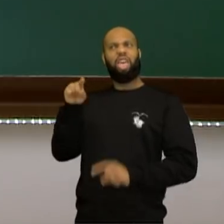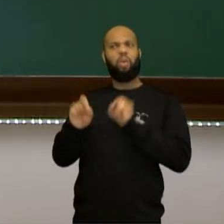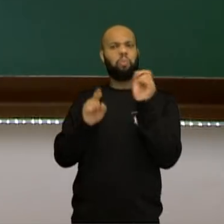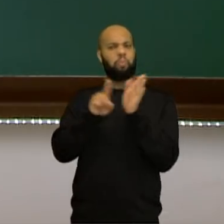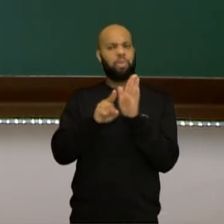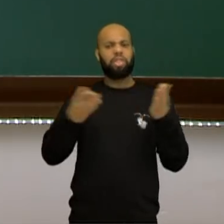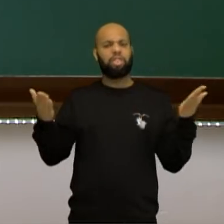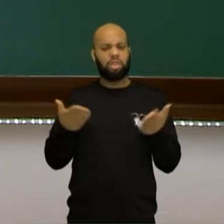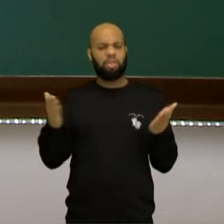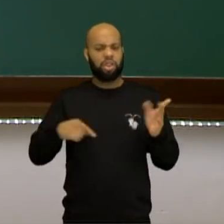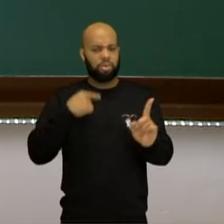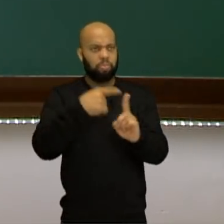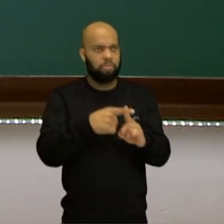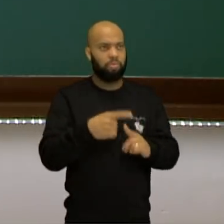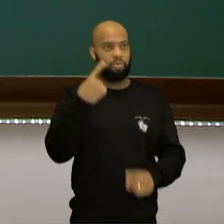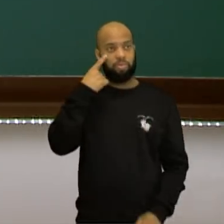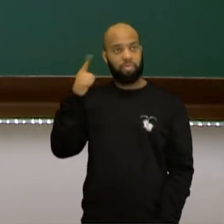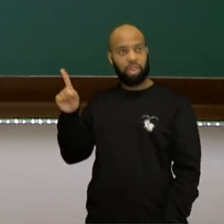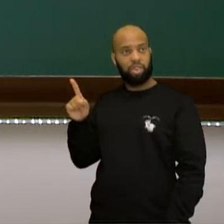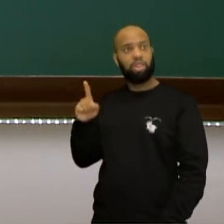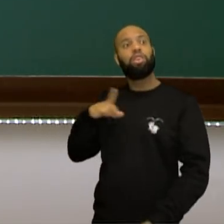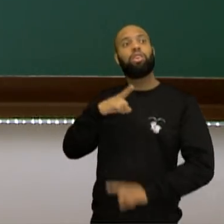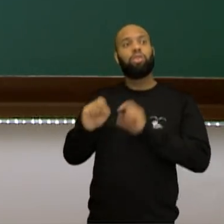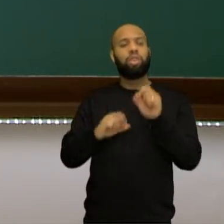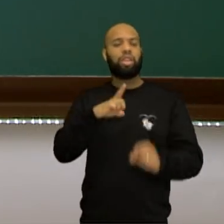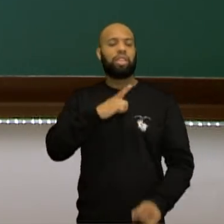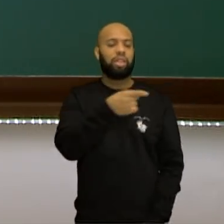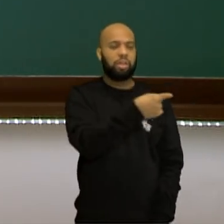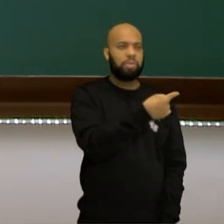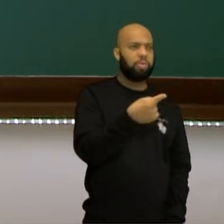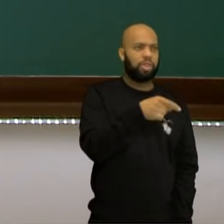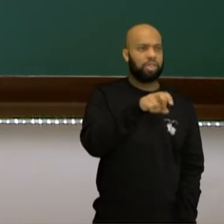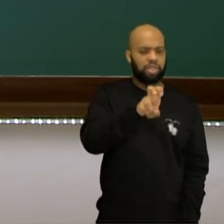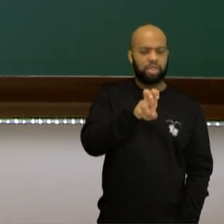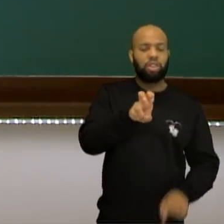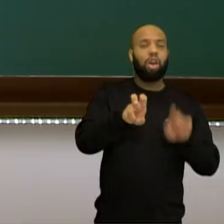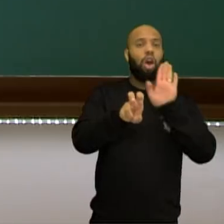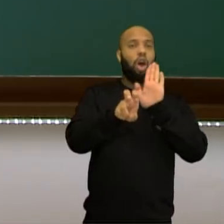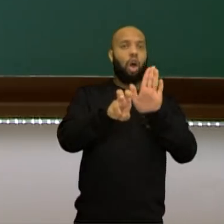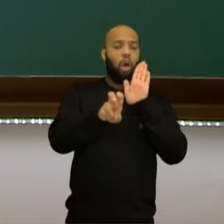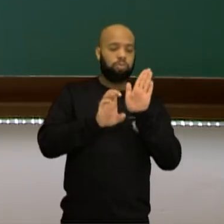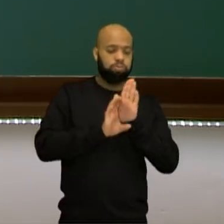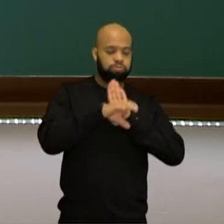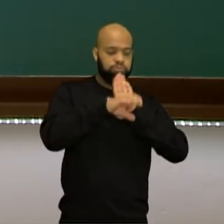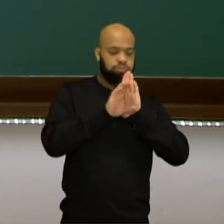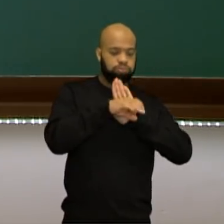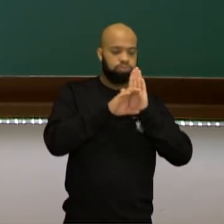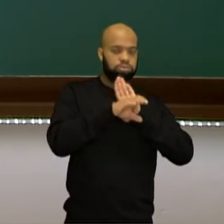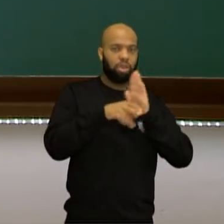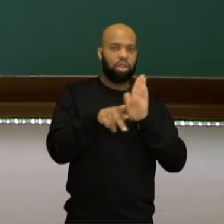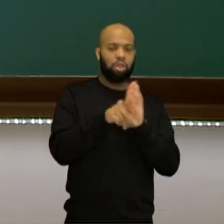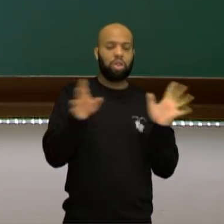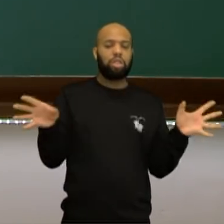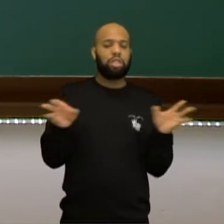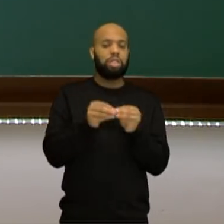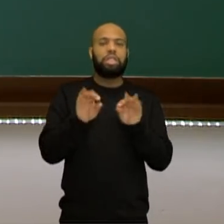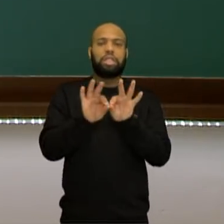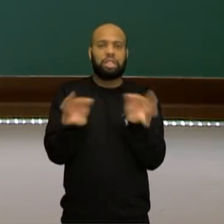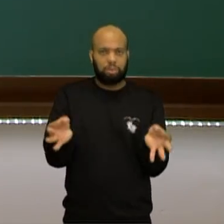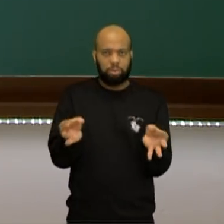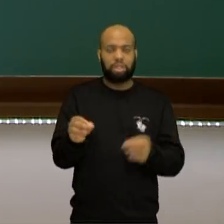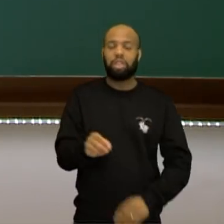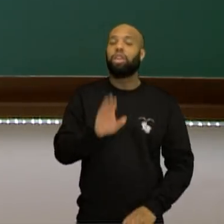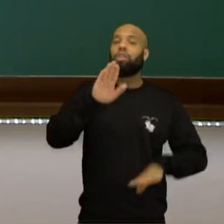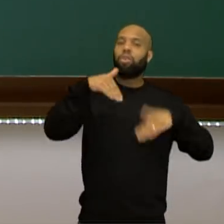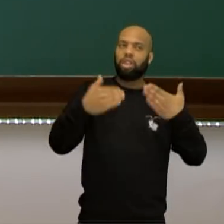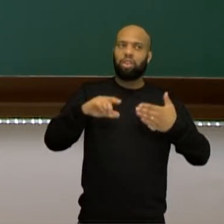Cuidado! Aqui a gente tem o menos 5, mas lembrando do conceito de notação simplificada. Lembra que